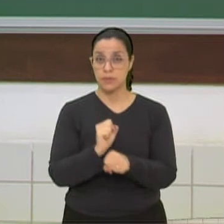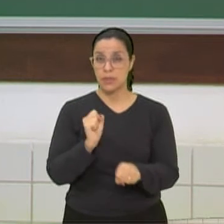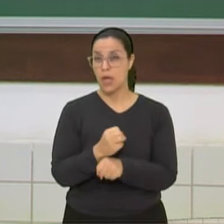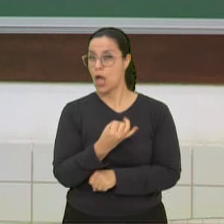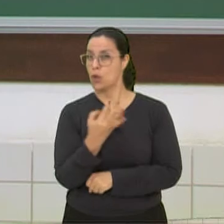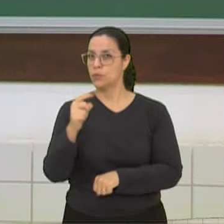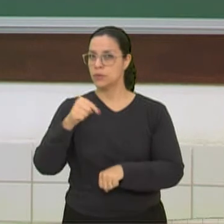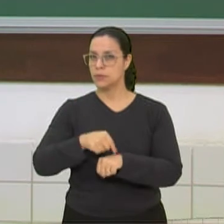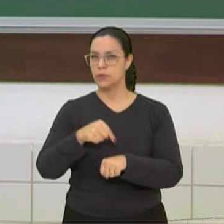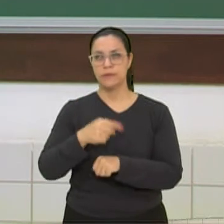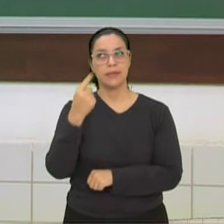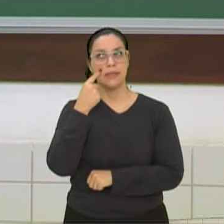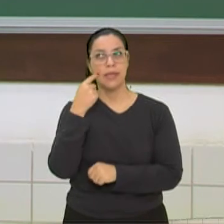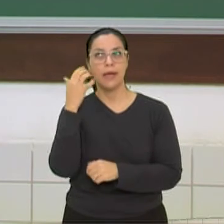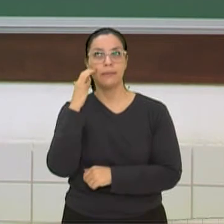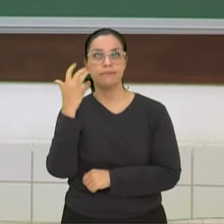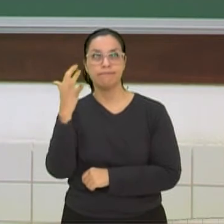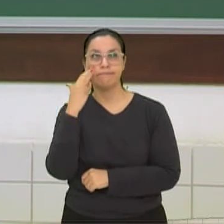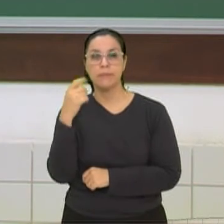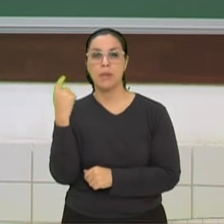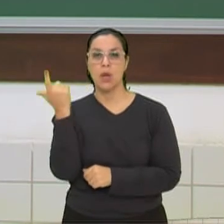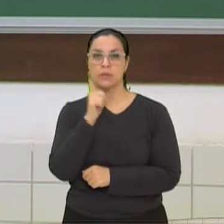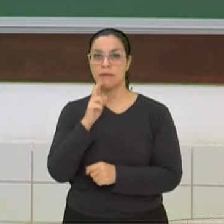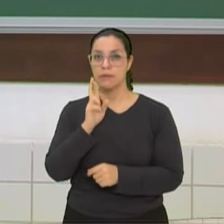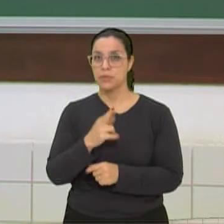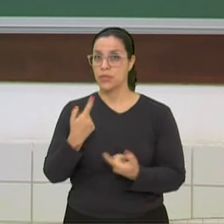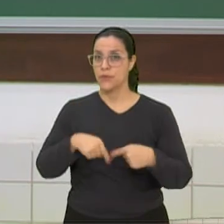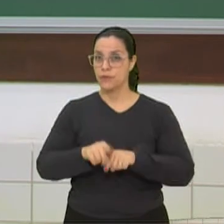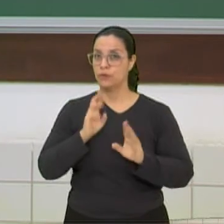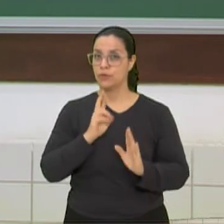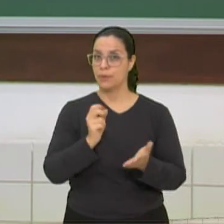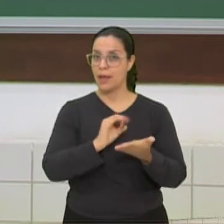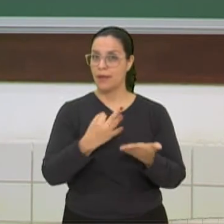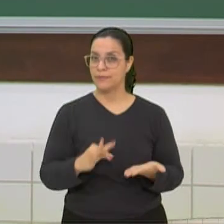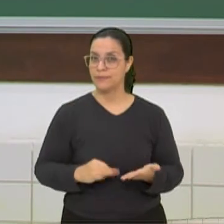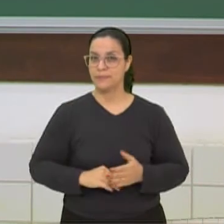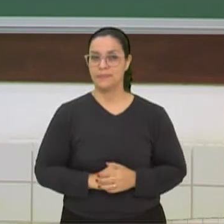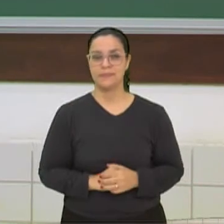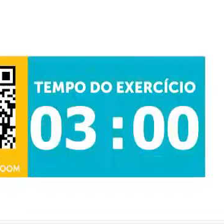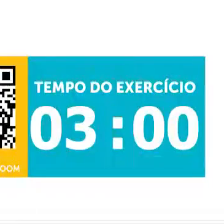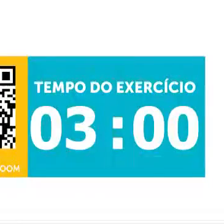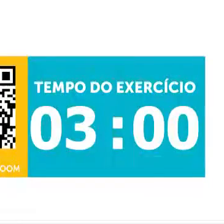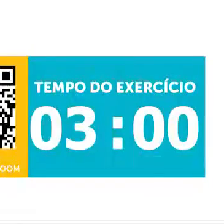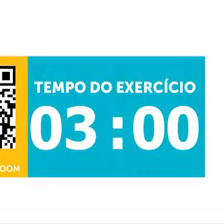um momentinho para que vocês consigam fazer esse problema e já volto com a correção.